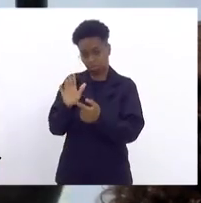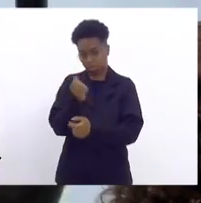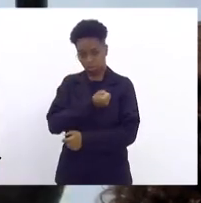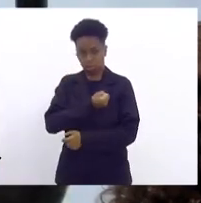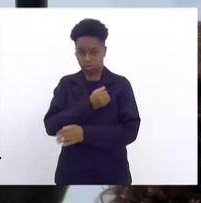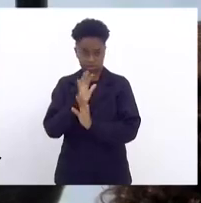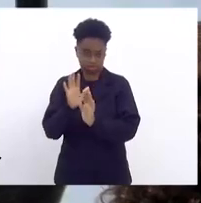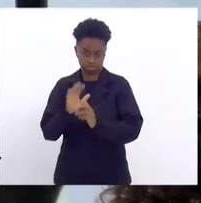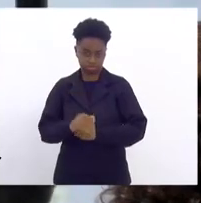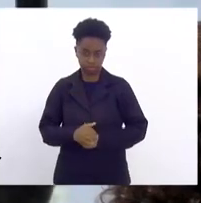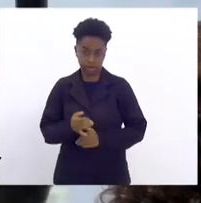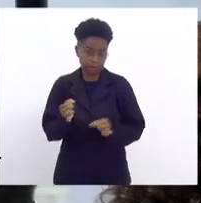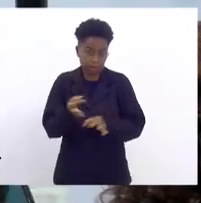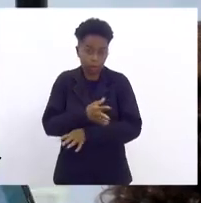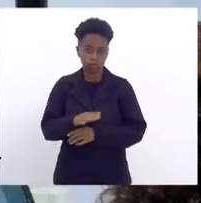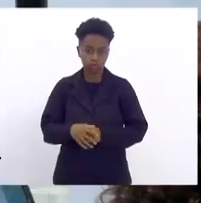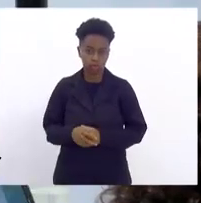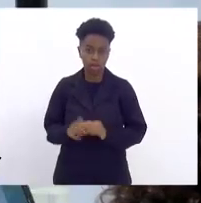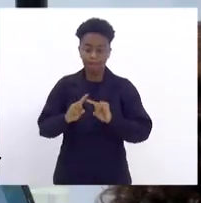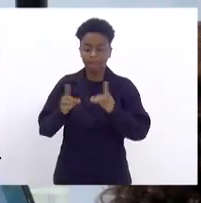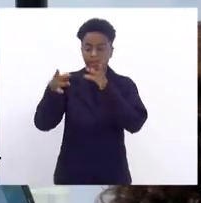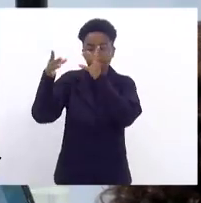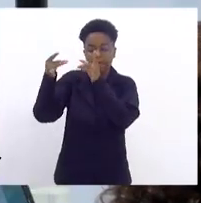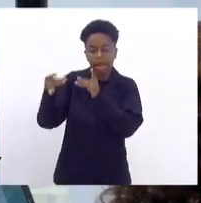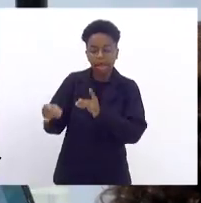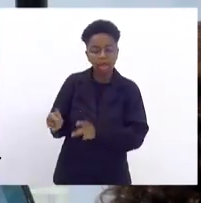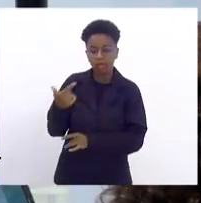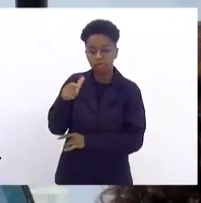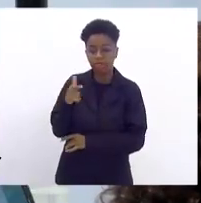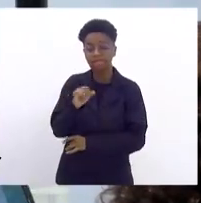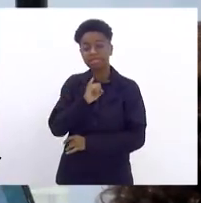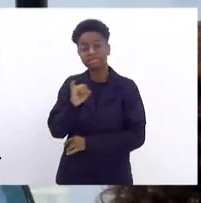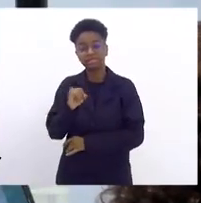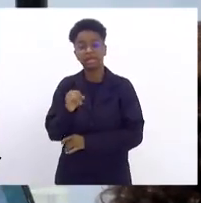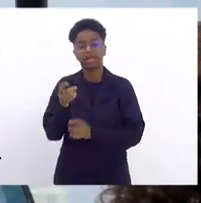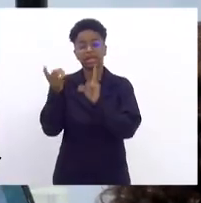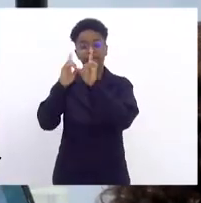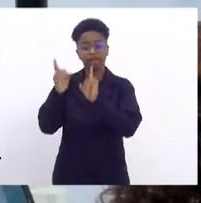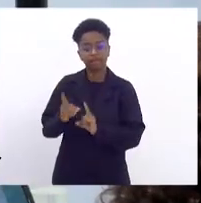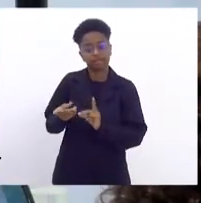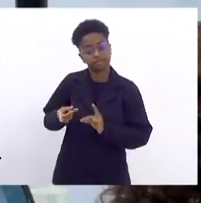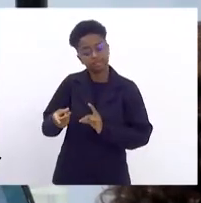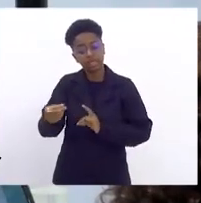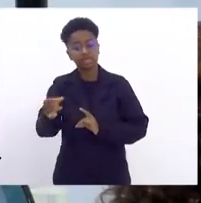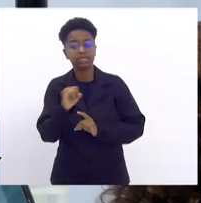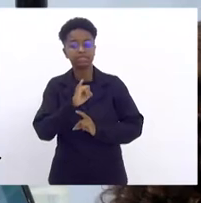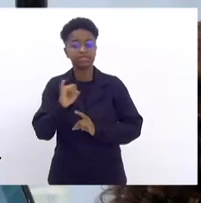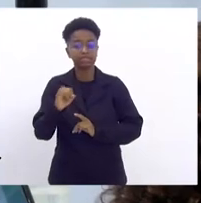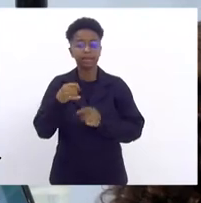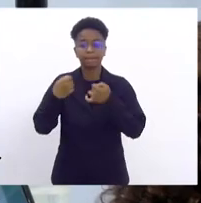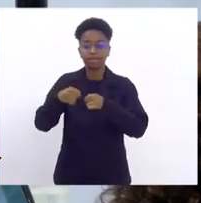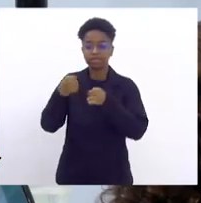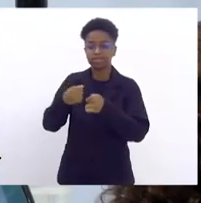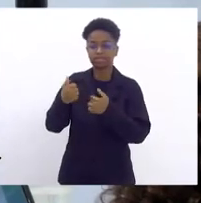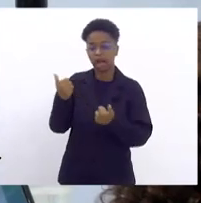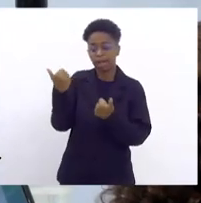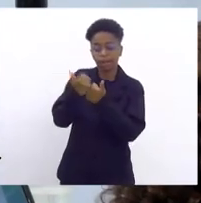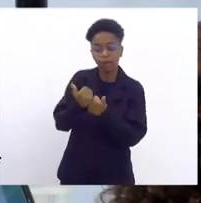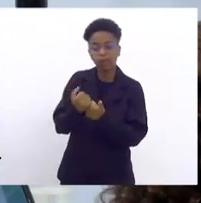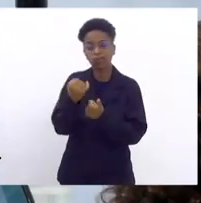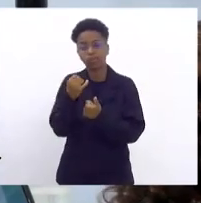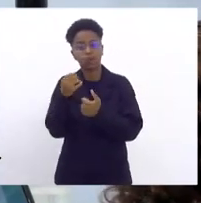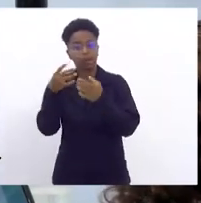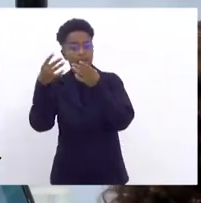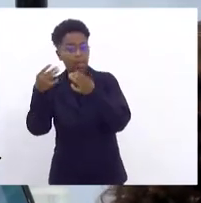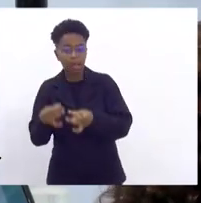um sim de lá tá pronto não descreve ali se a deficiência permanente precisa ter que intelectual precisa ter níveis de suporte se